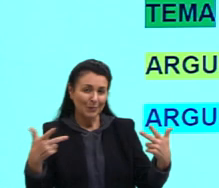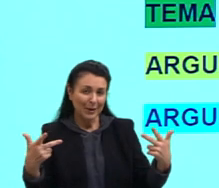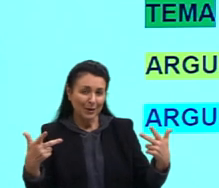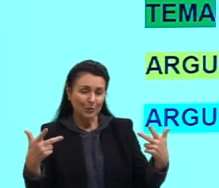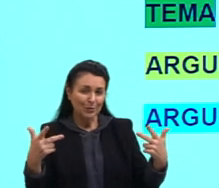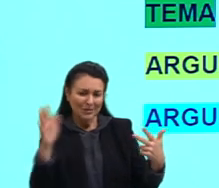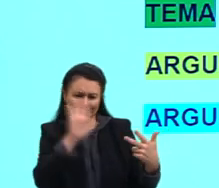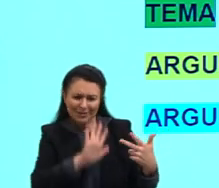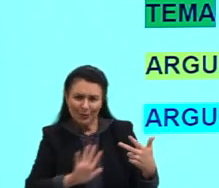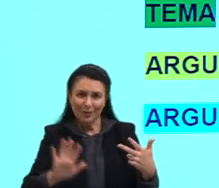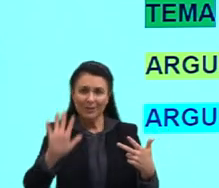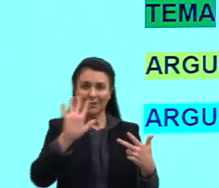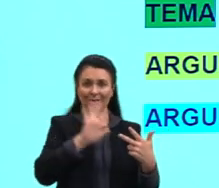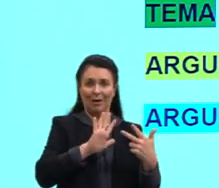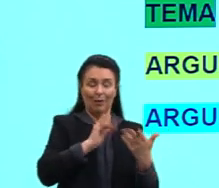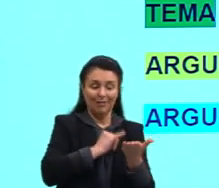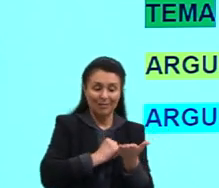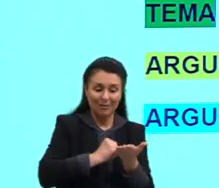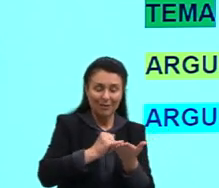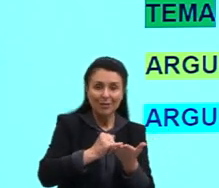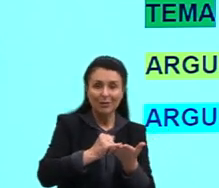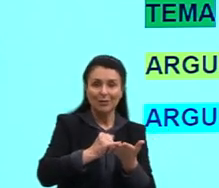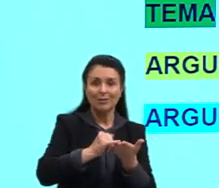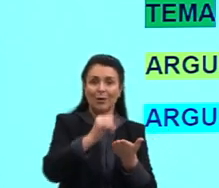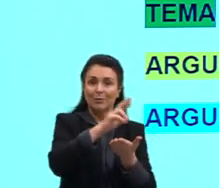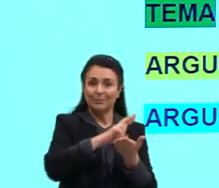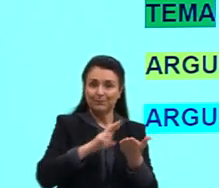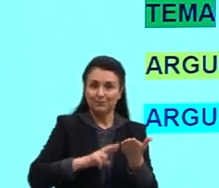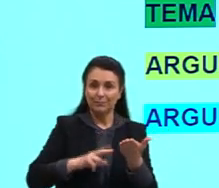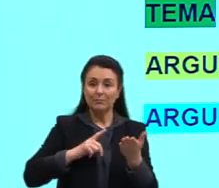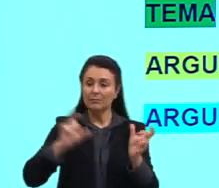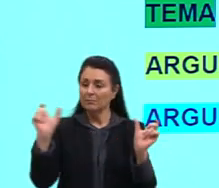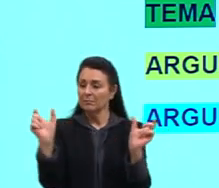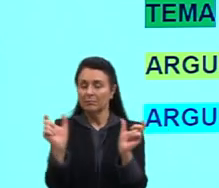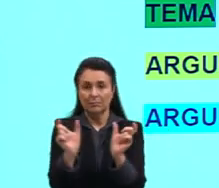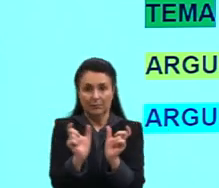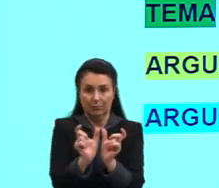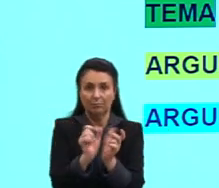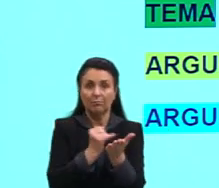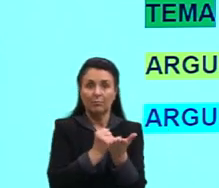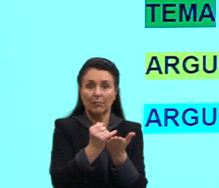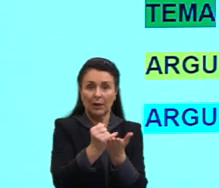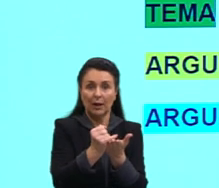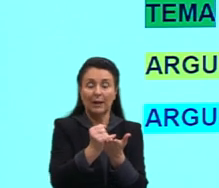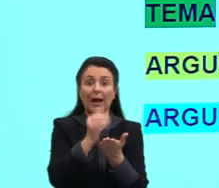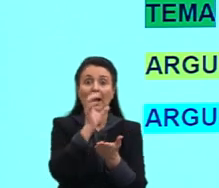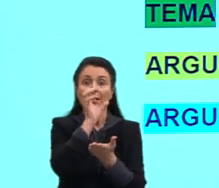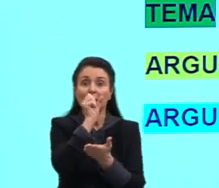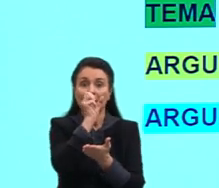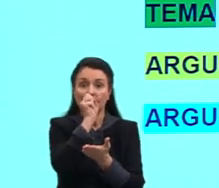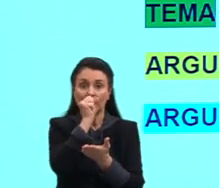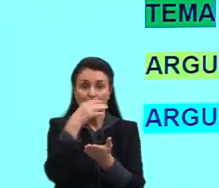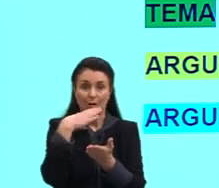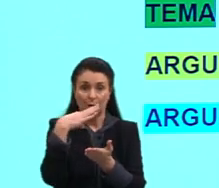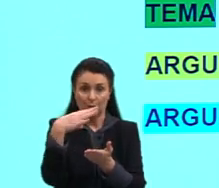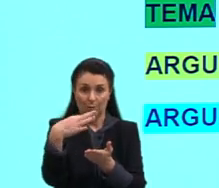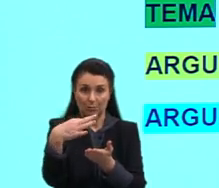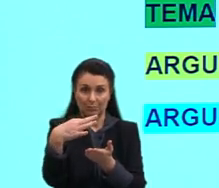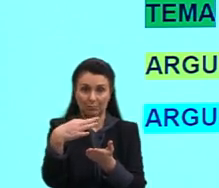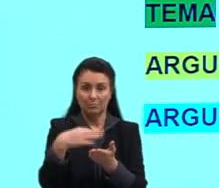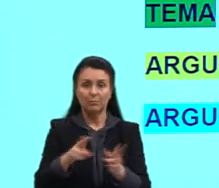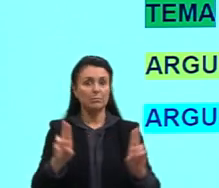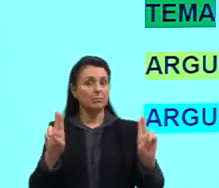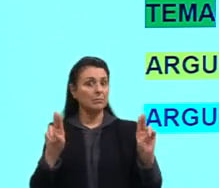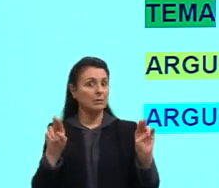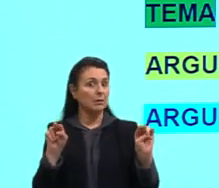a introdução e eu tenho a frase introdutória destacada em laranja aqui a explicitação do tema